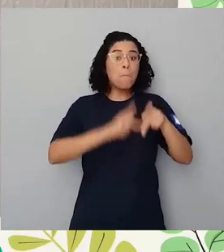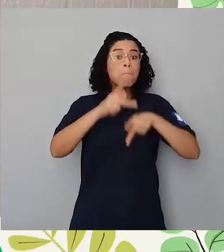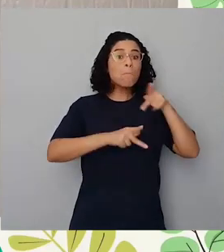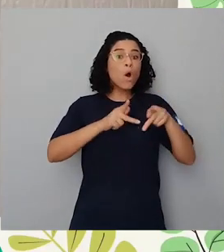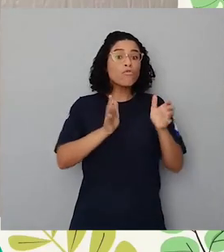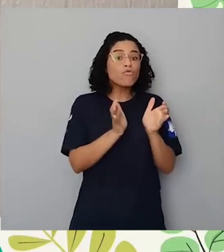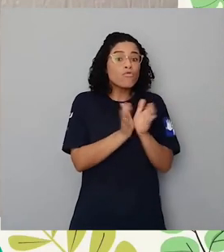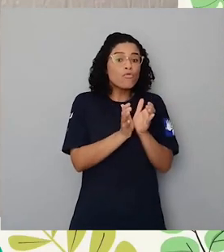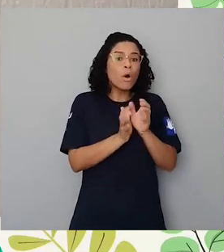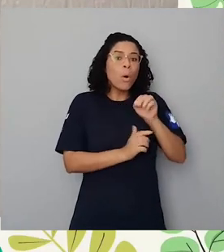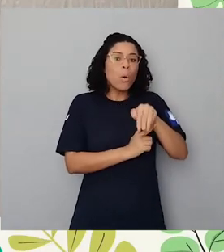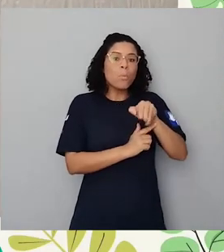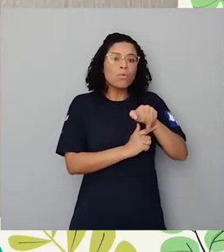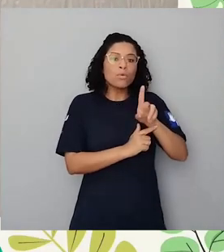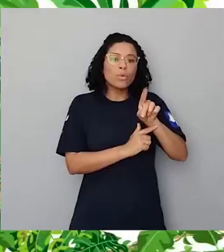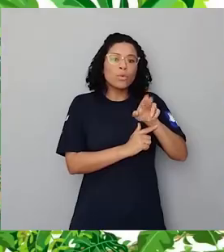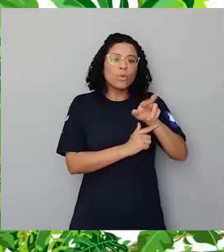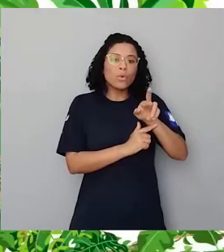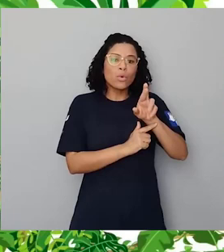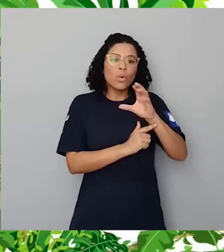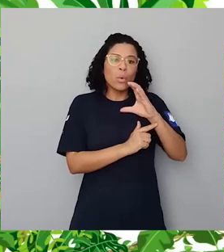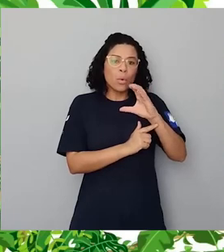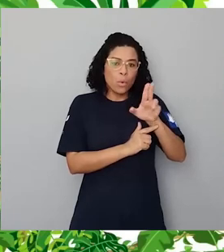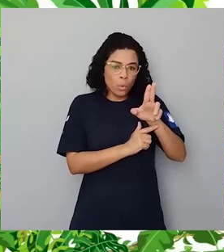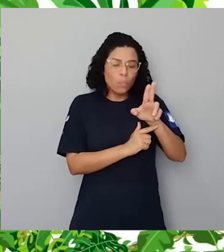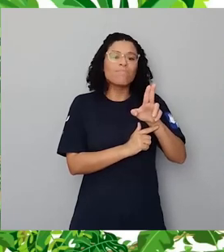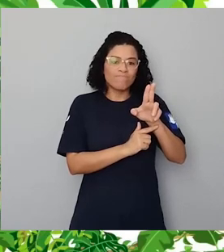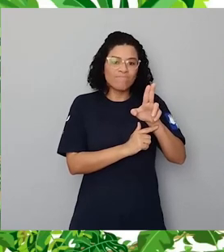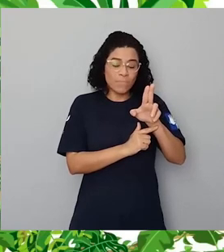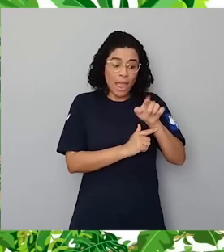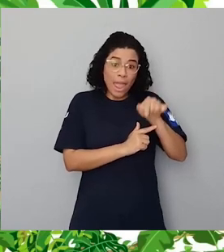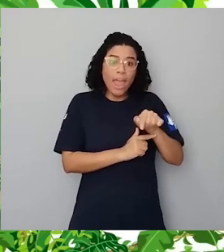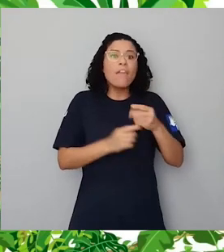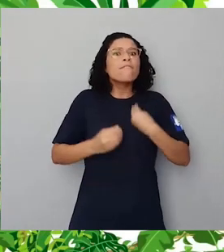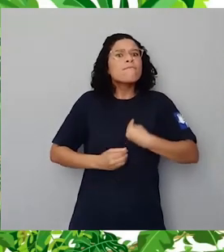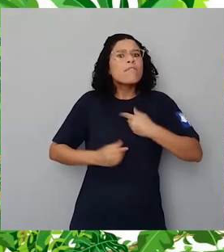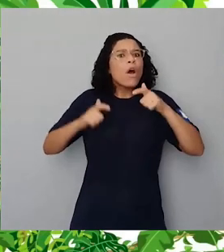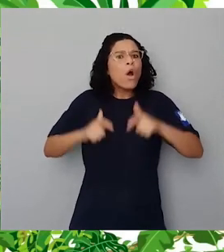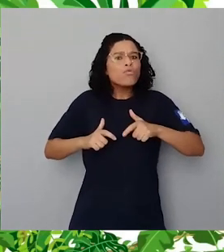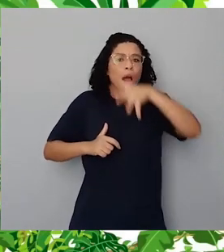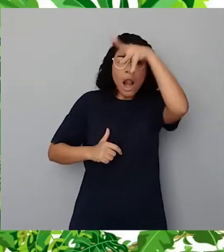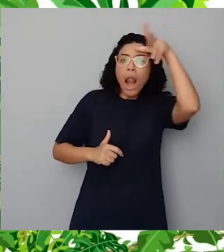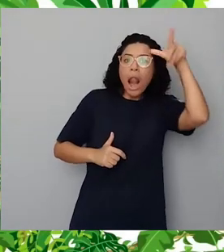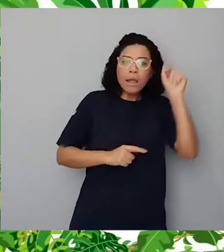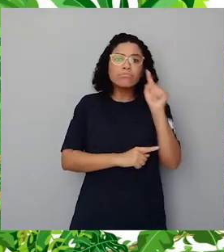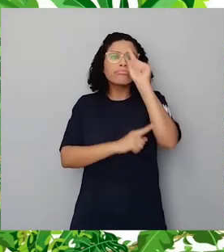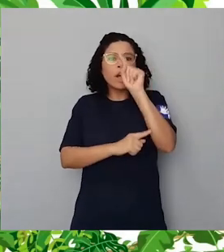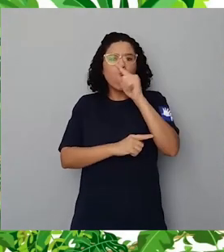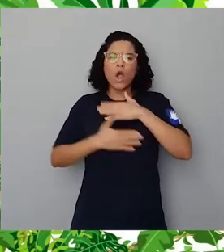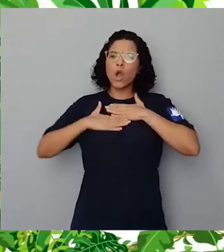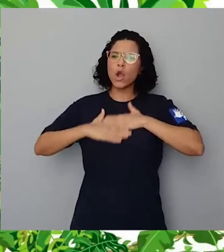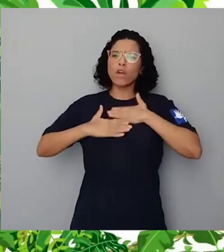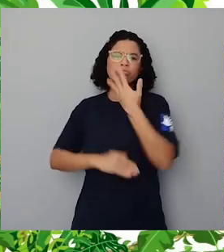povo vive na floresta amazônica e gosta muito de natureza. Meu avô me disse